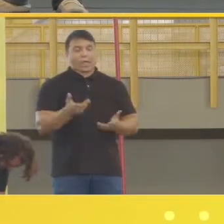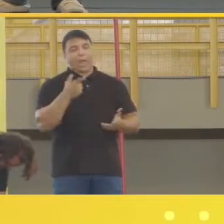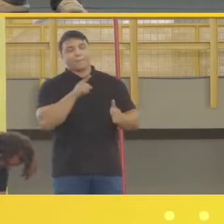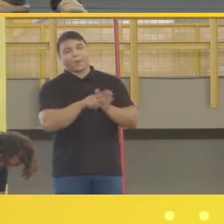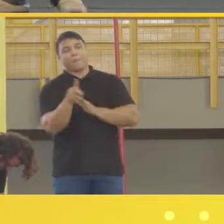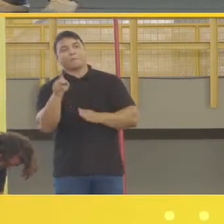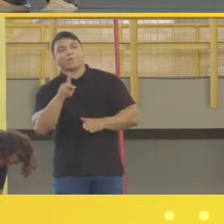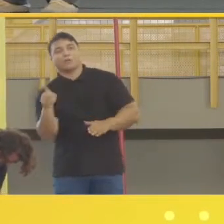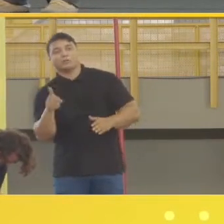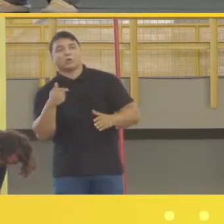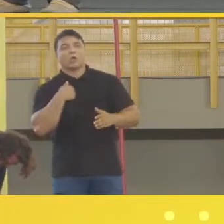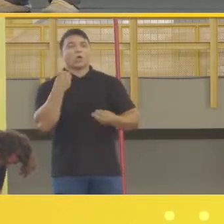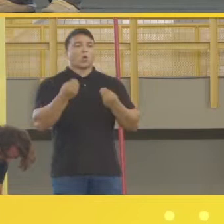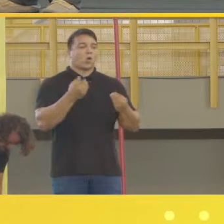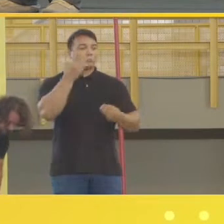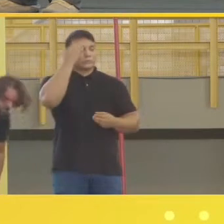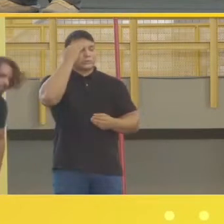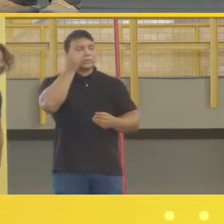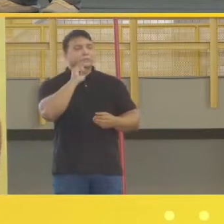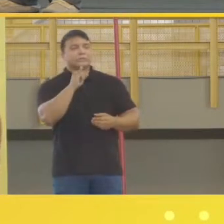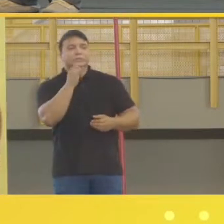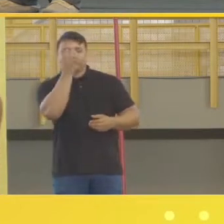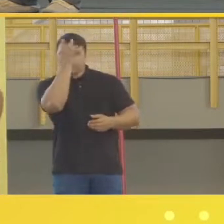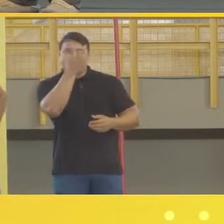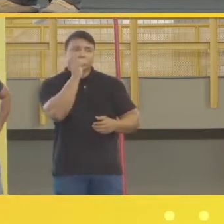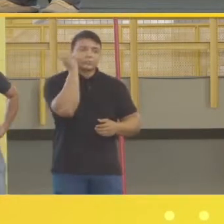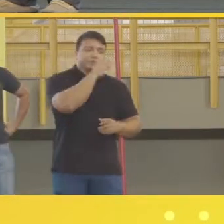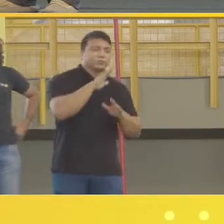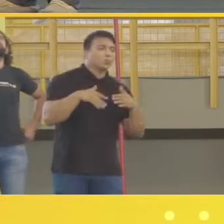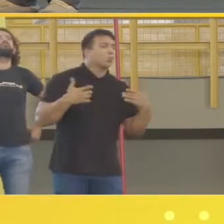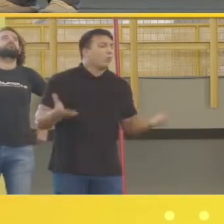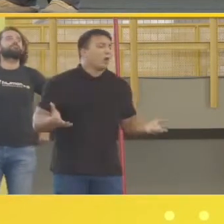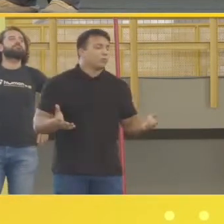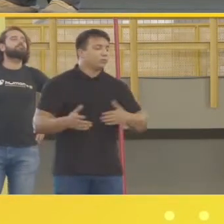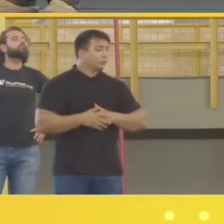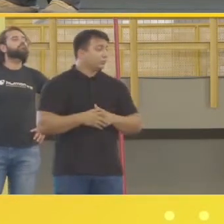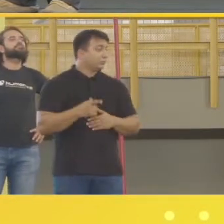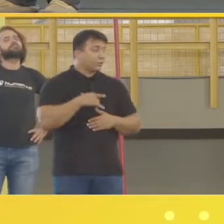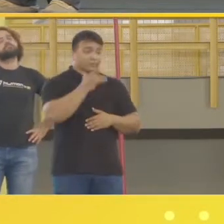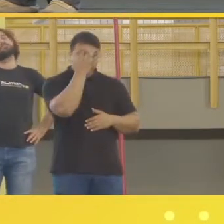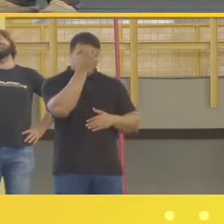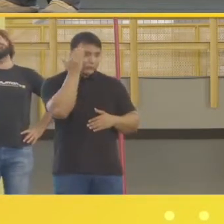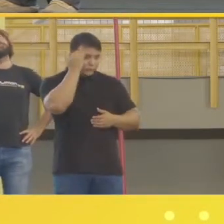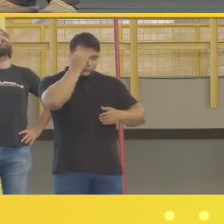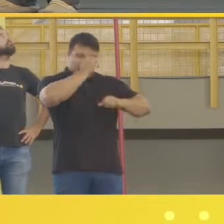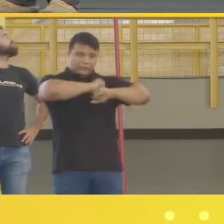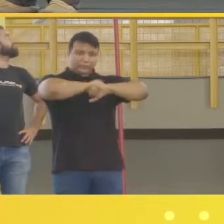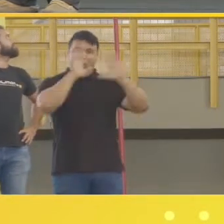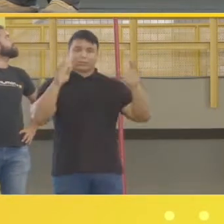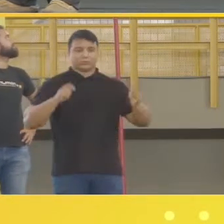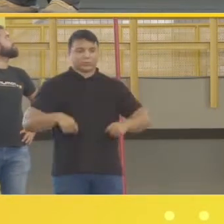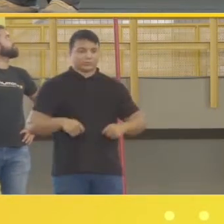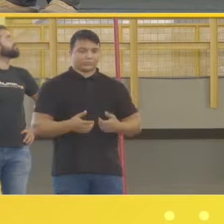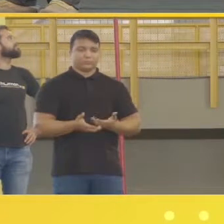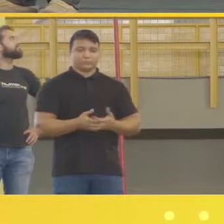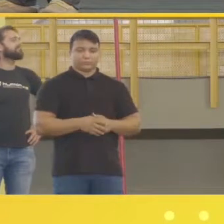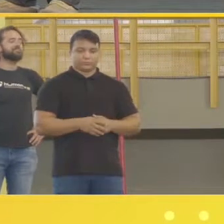Tiago, como é que eu sei que uma questão é fácil e que uma questão é difícil? Simples, a fácil você entende.